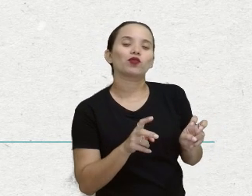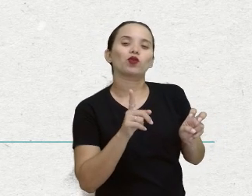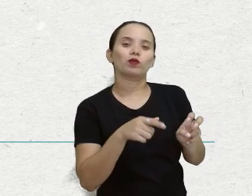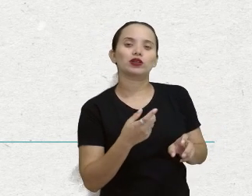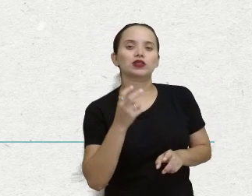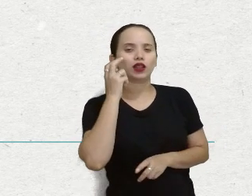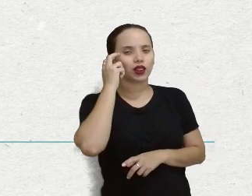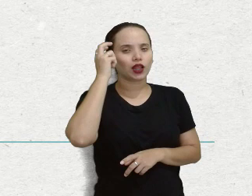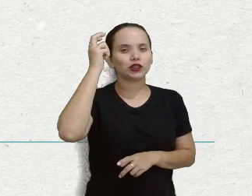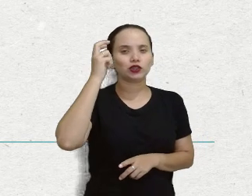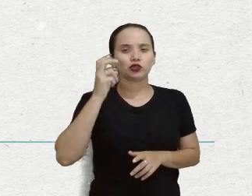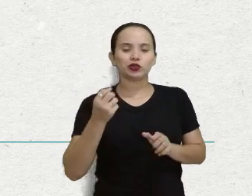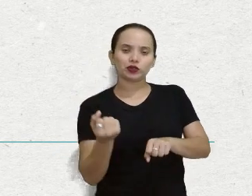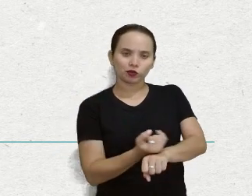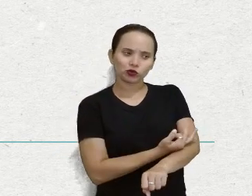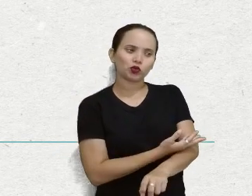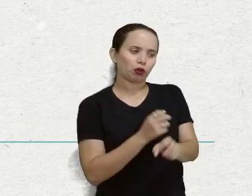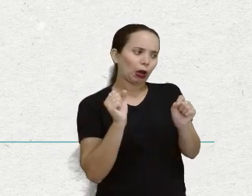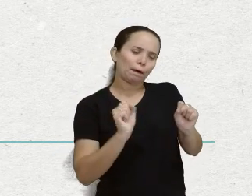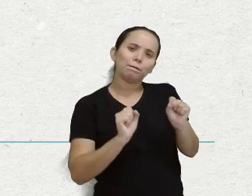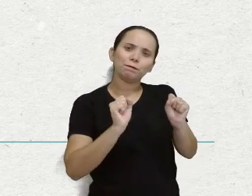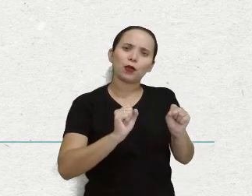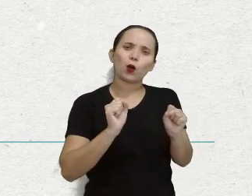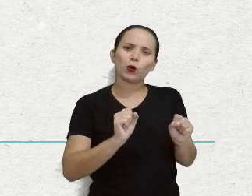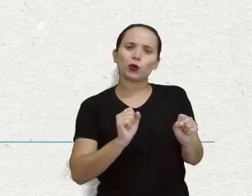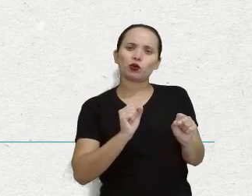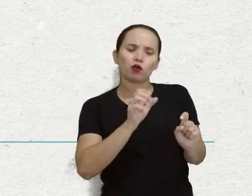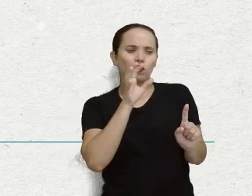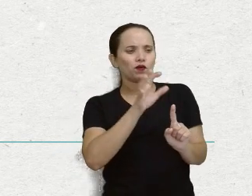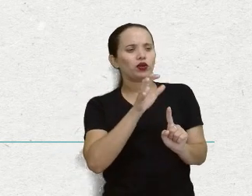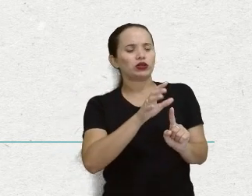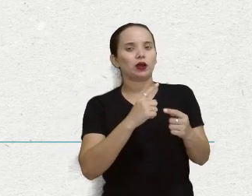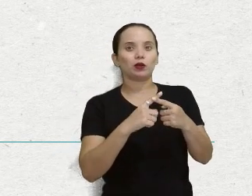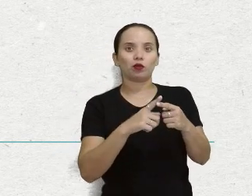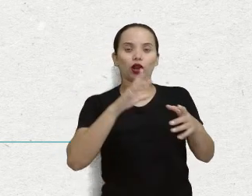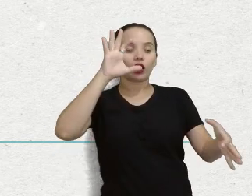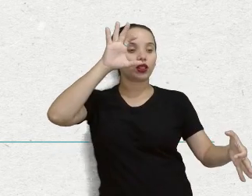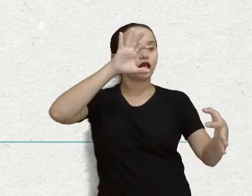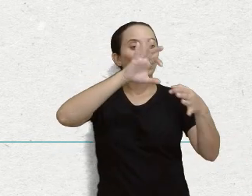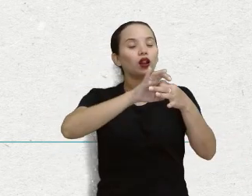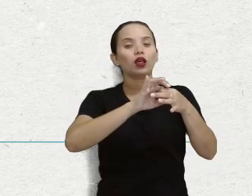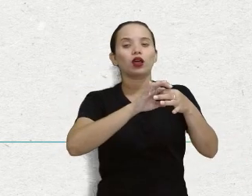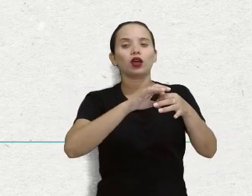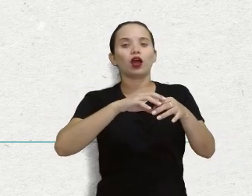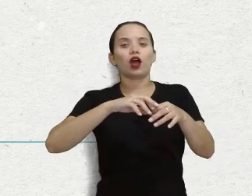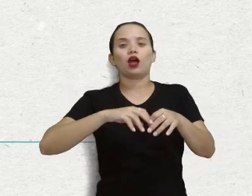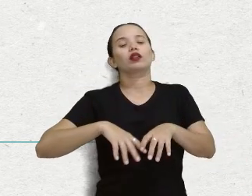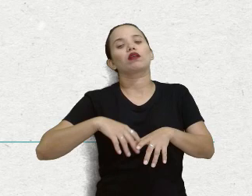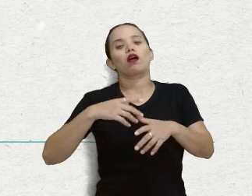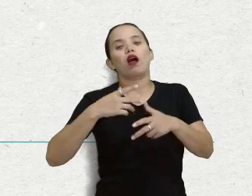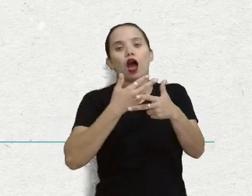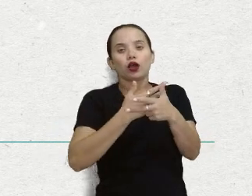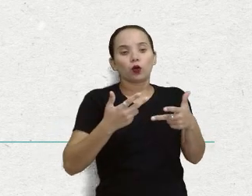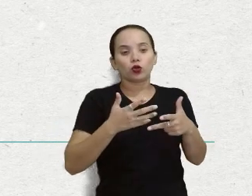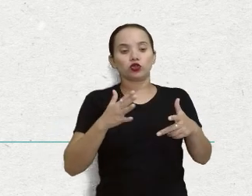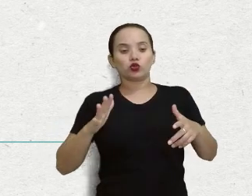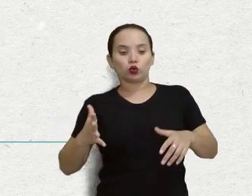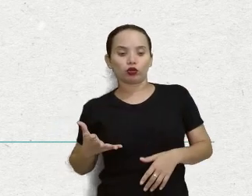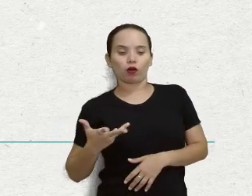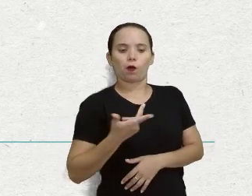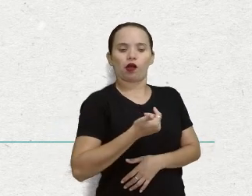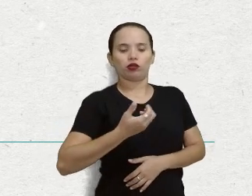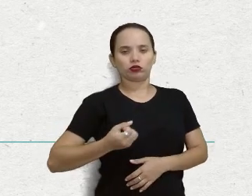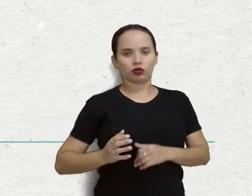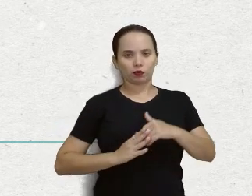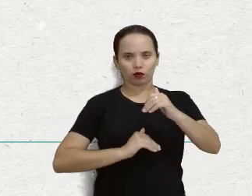pode ser incentivada, porque, gente, ela está diretamente ligada ao sucesso profissional. Vejam só, ela vai para a